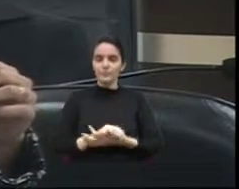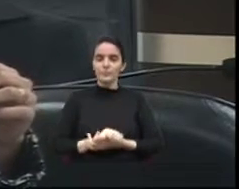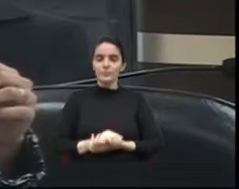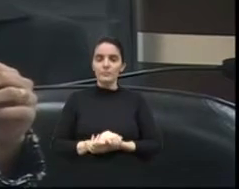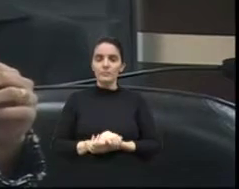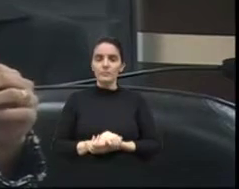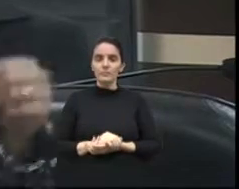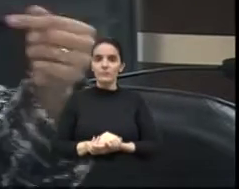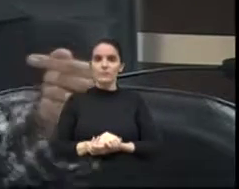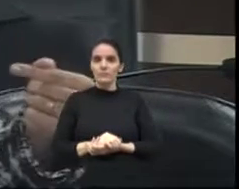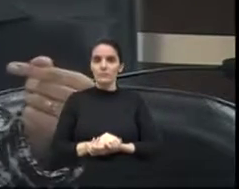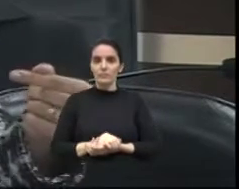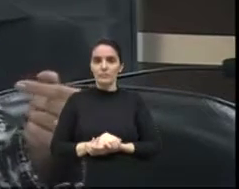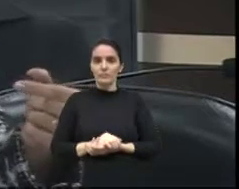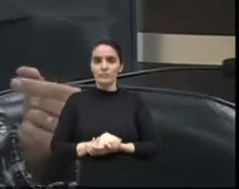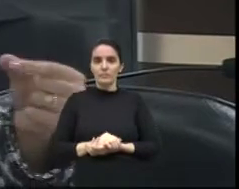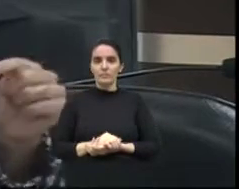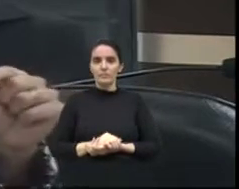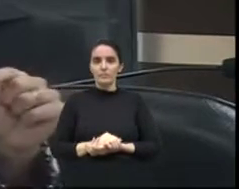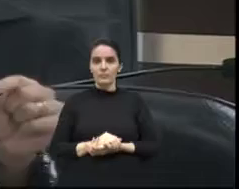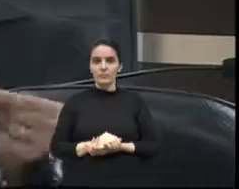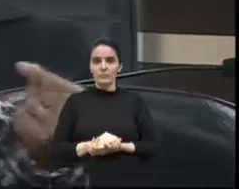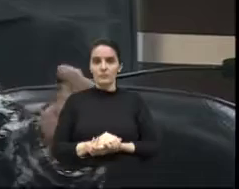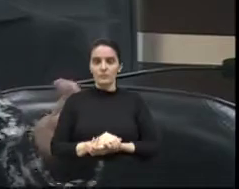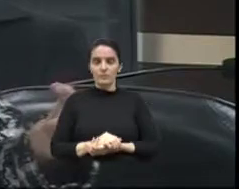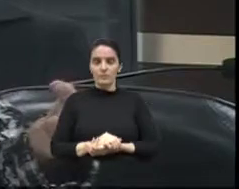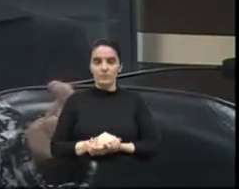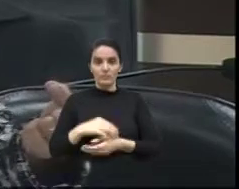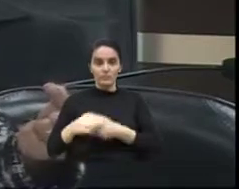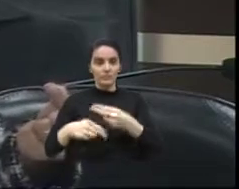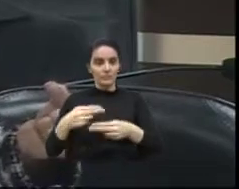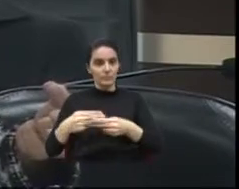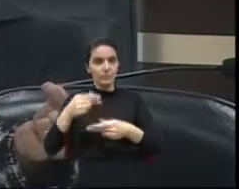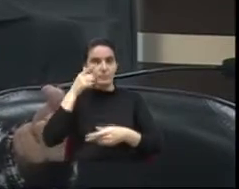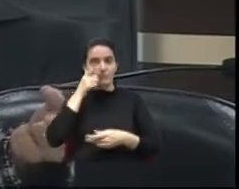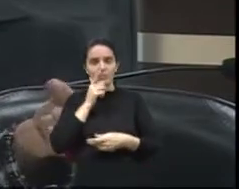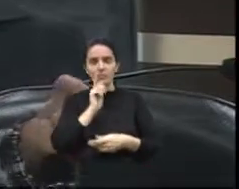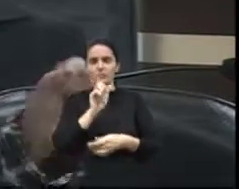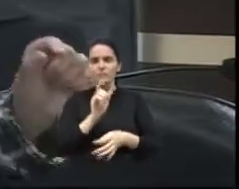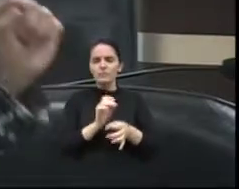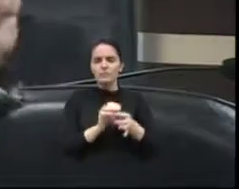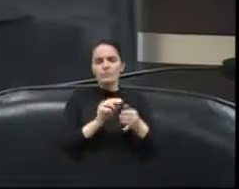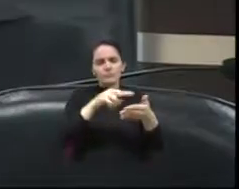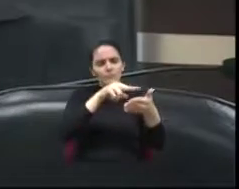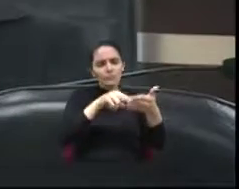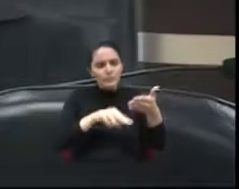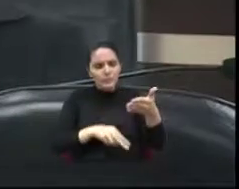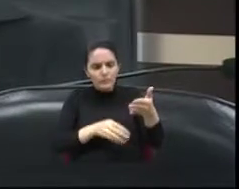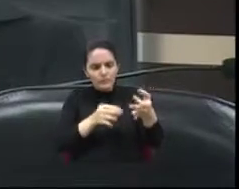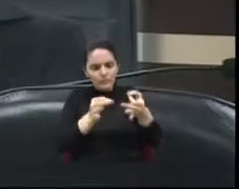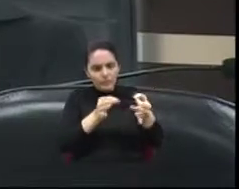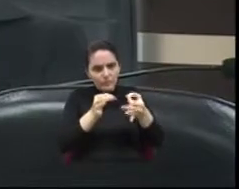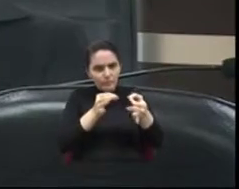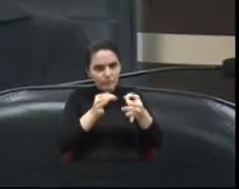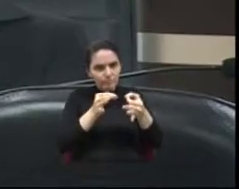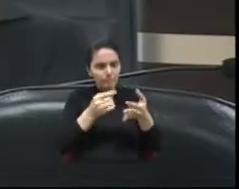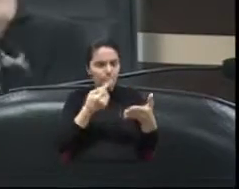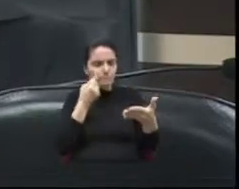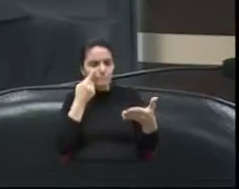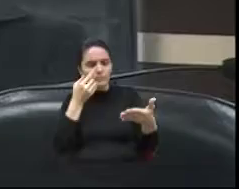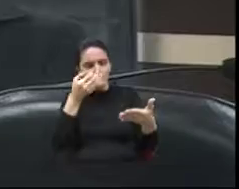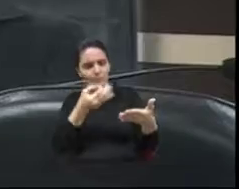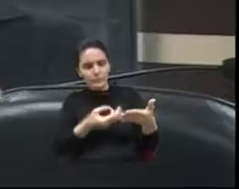E nesse sentido, nós conseguiríamos fazer uma análise mais criteriosa